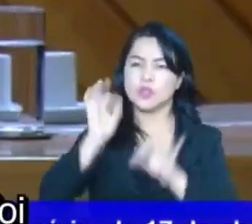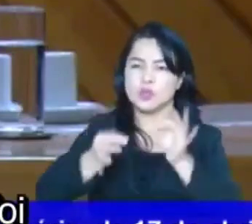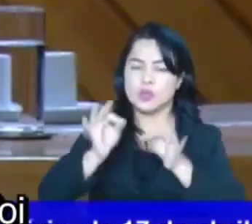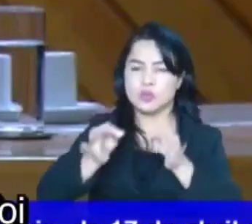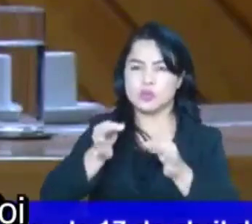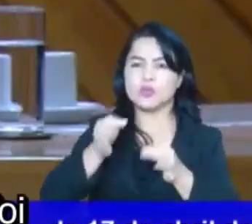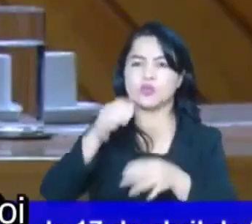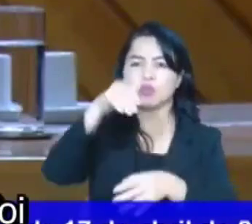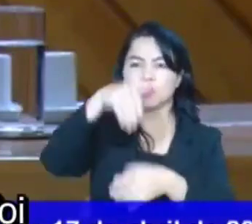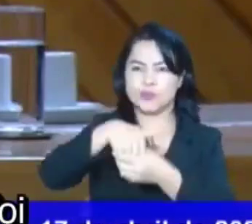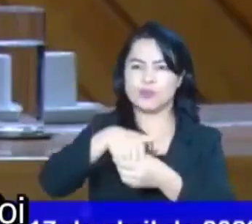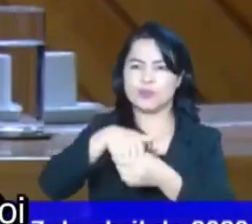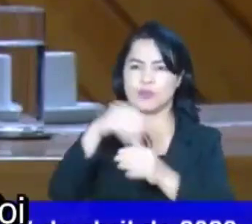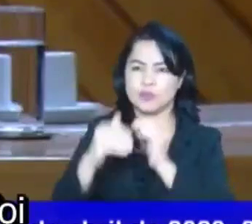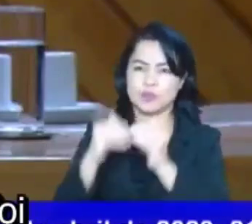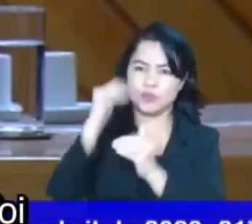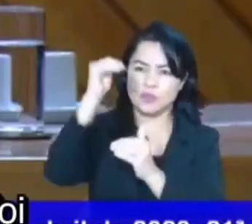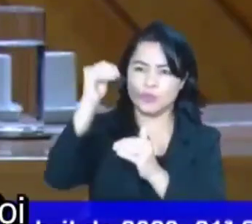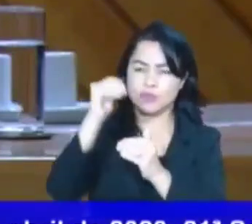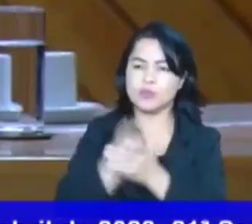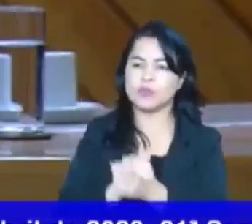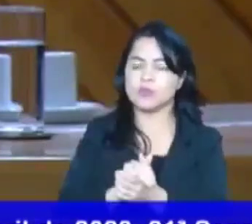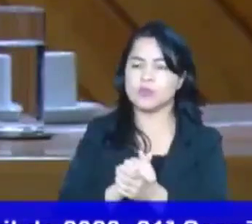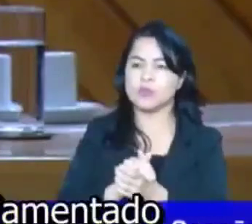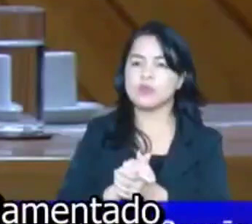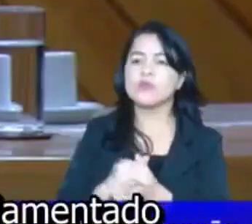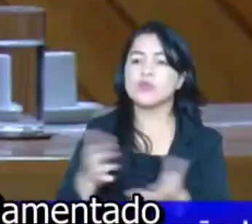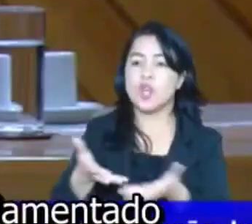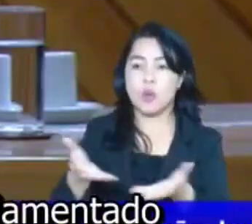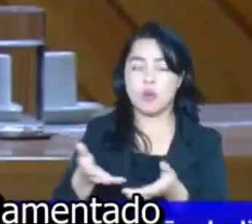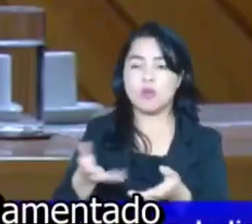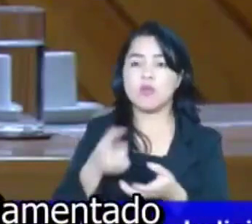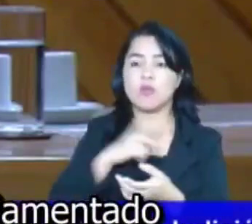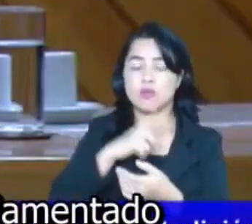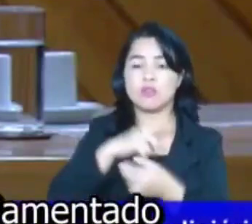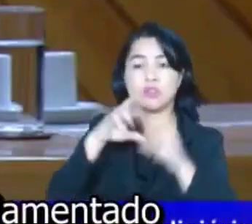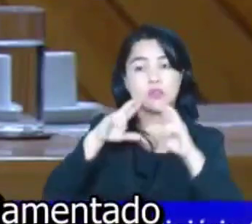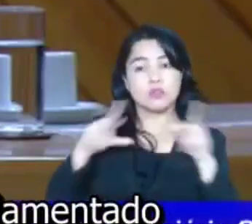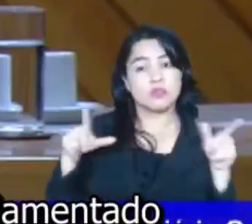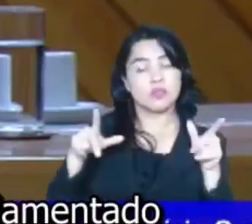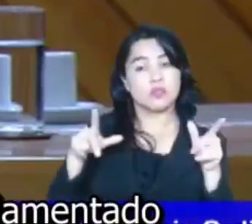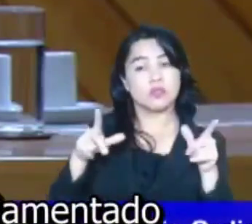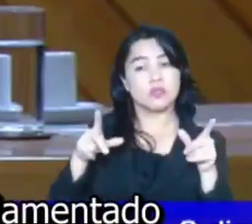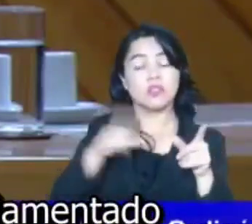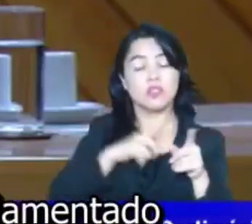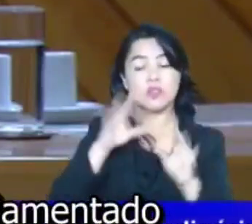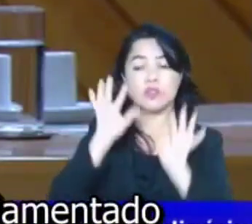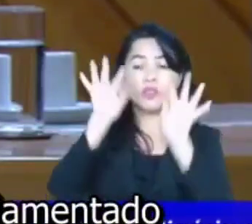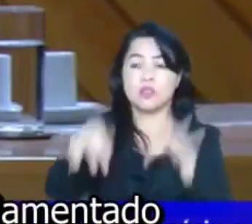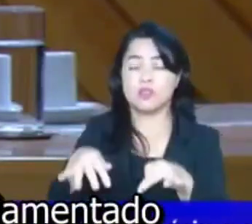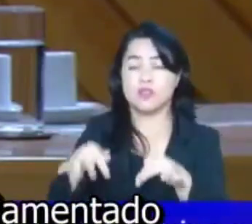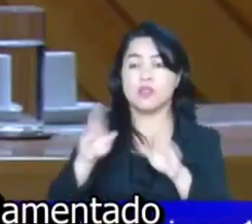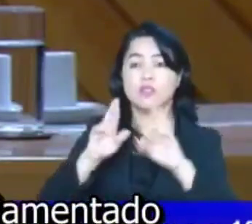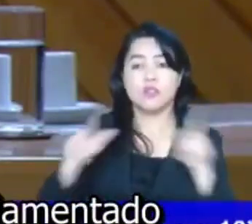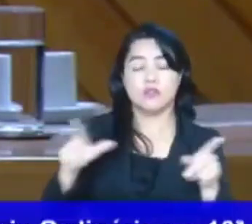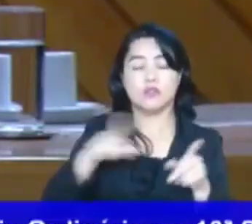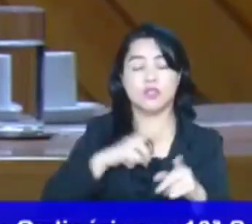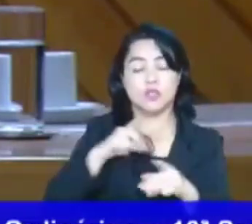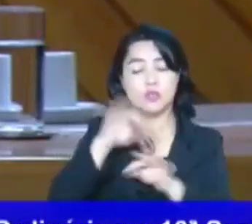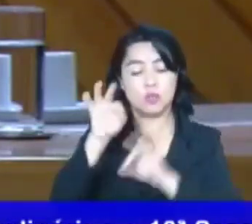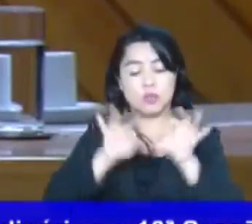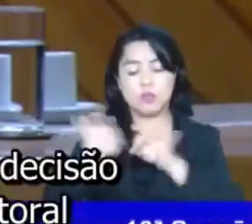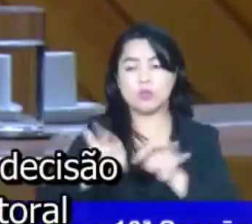mais recente, ele foi diferente, chegou a uma conclusão diferente do que foi